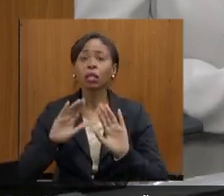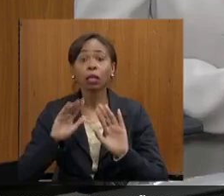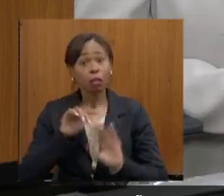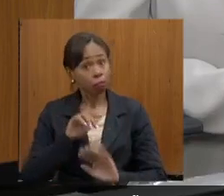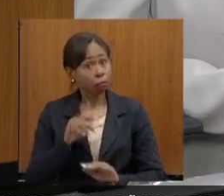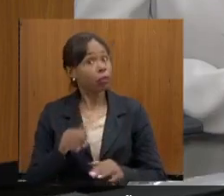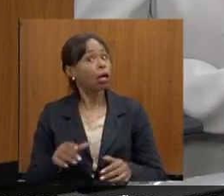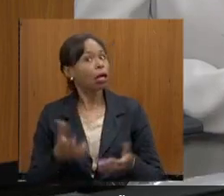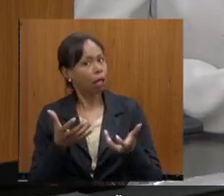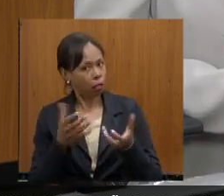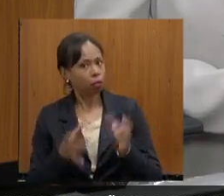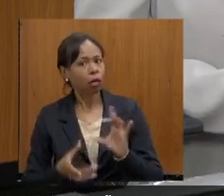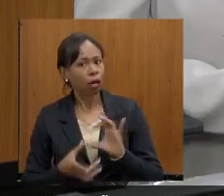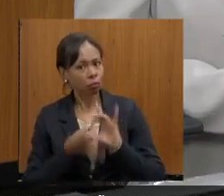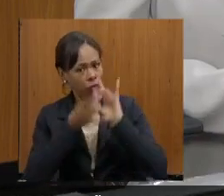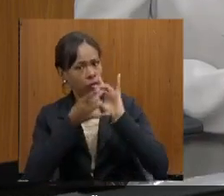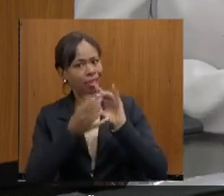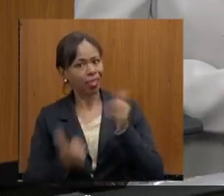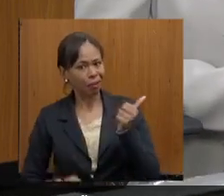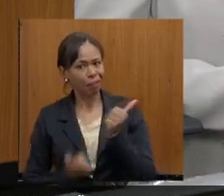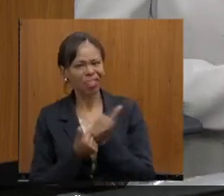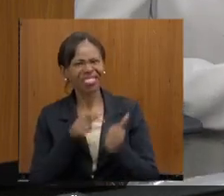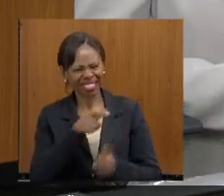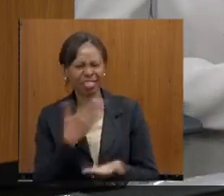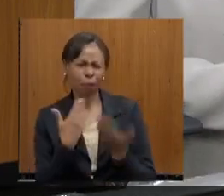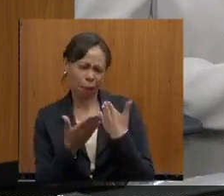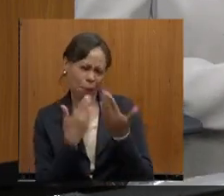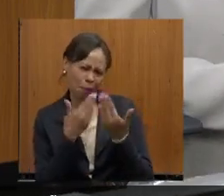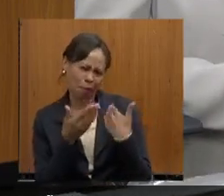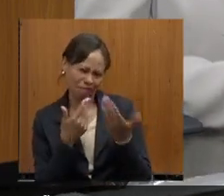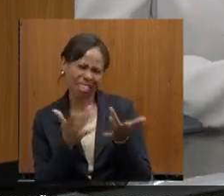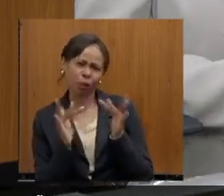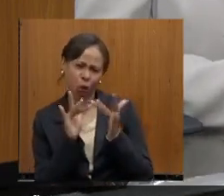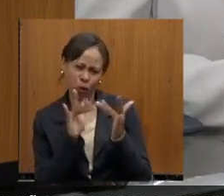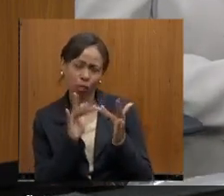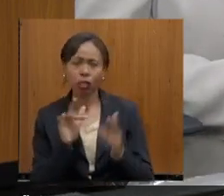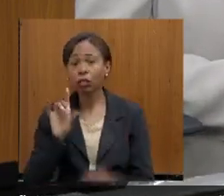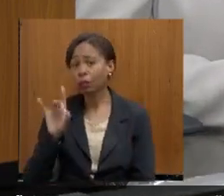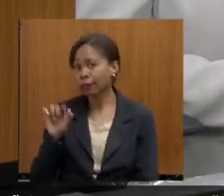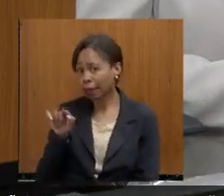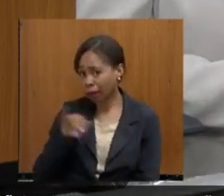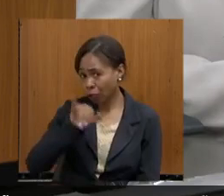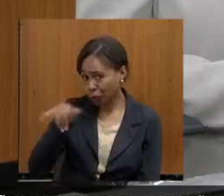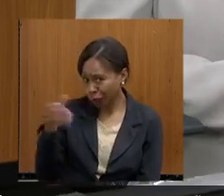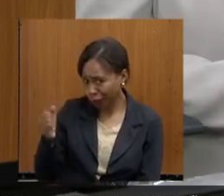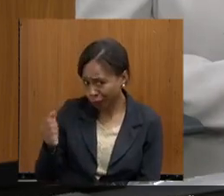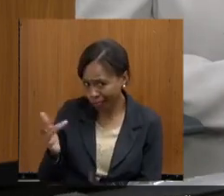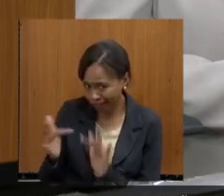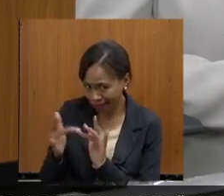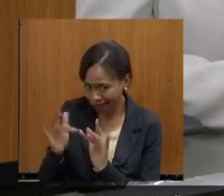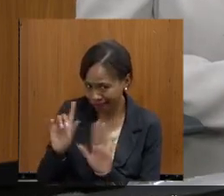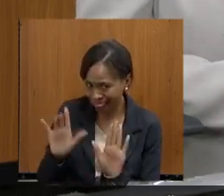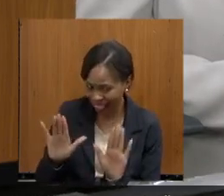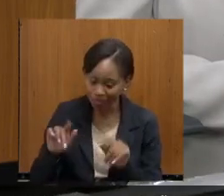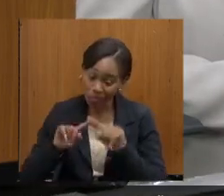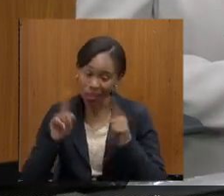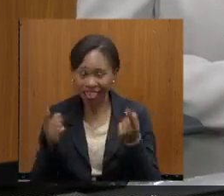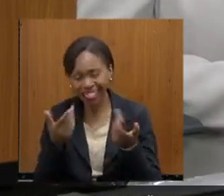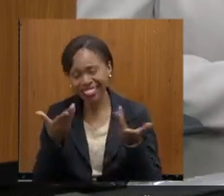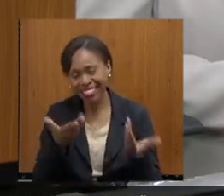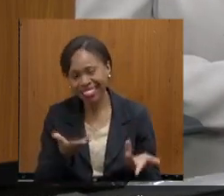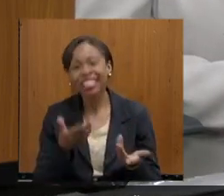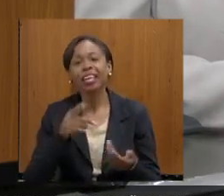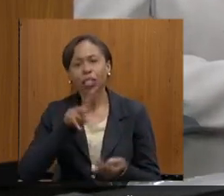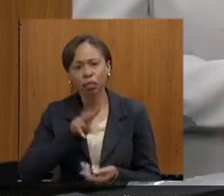você é um dos que a gente conversa né troca telefone também né só o João Leite que tem quer dizer mas é a gente